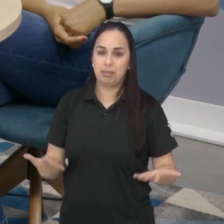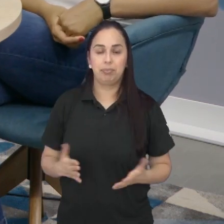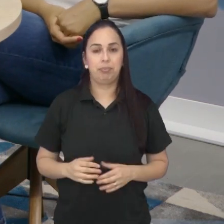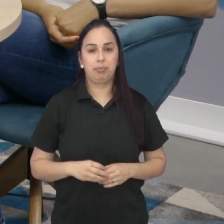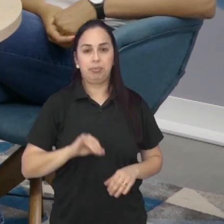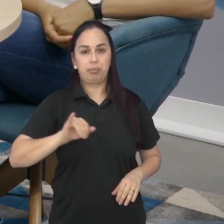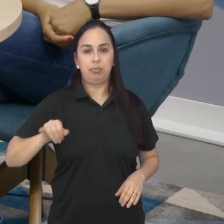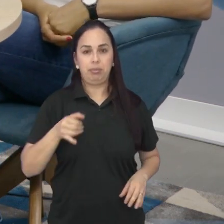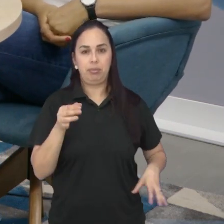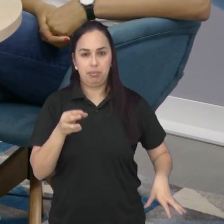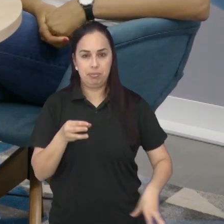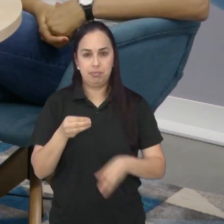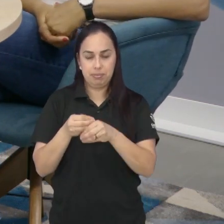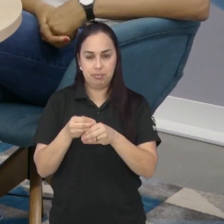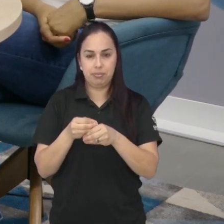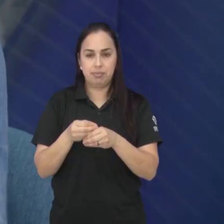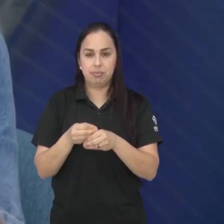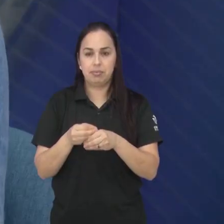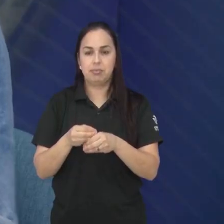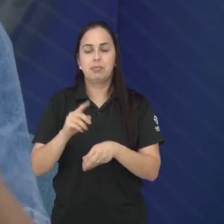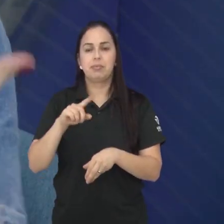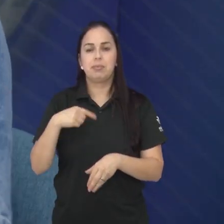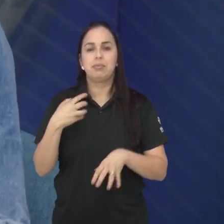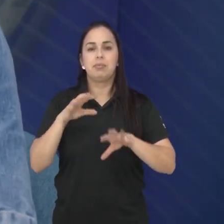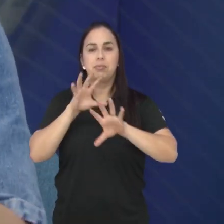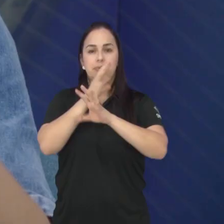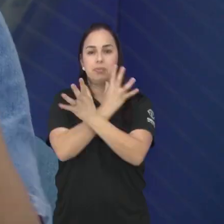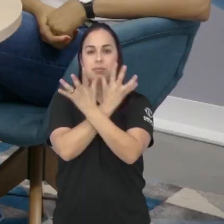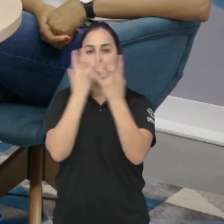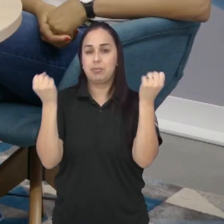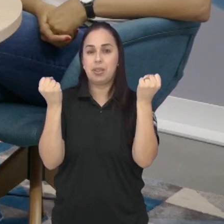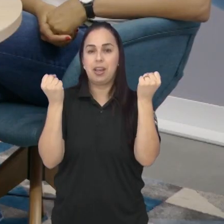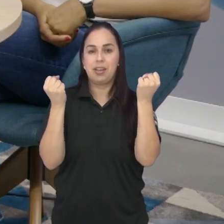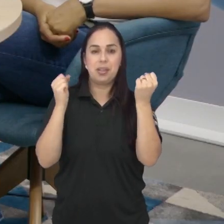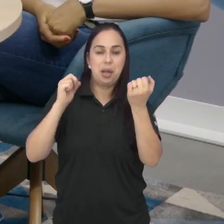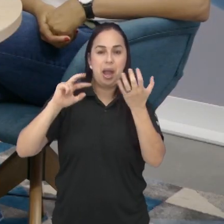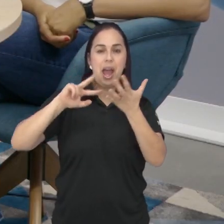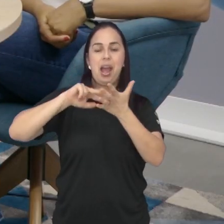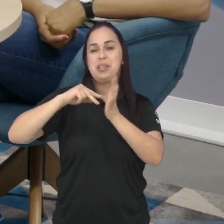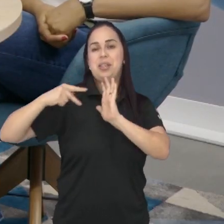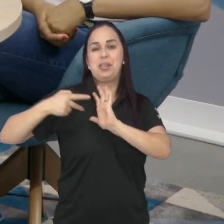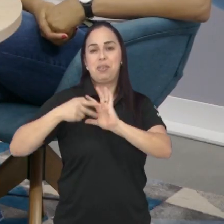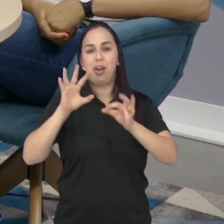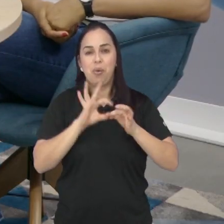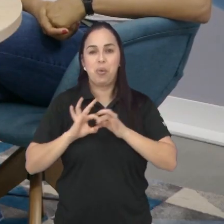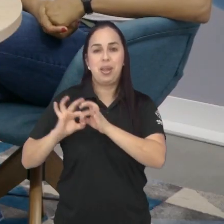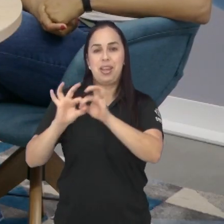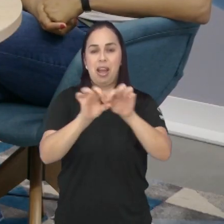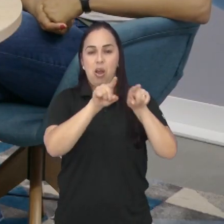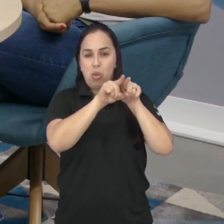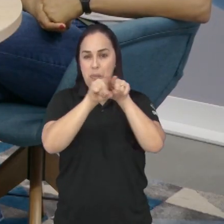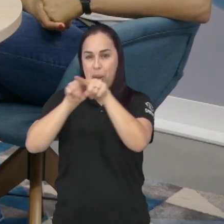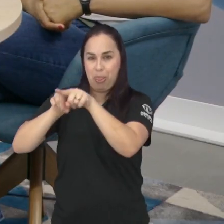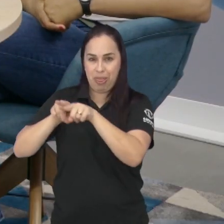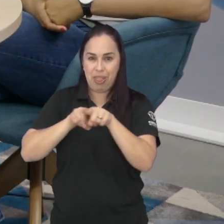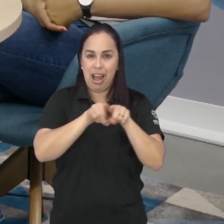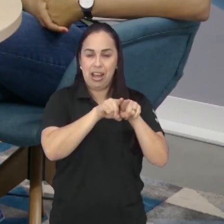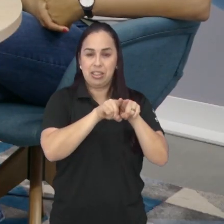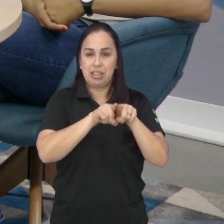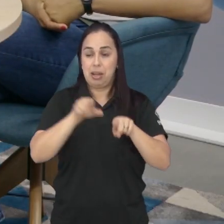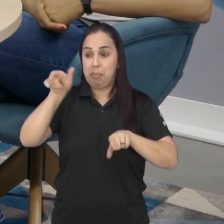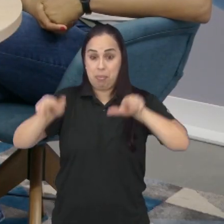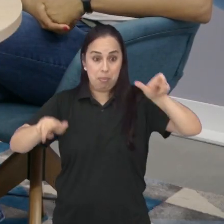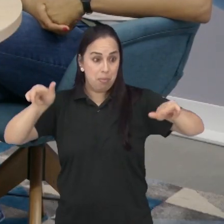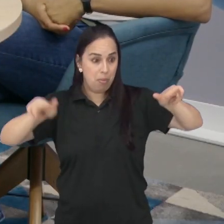esse gancho, acho que a gente falou, né? Sororidade nada mais é que essa união, essa irmandade, fraternidade entre as mulheres para que uma apoie